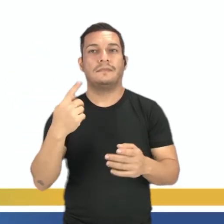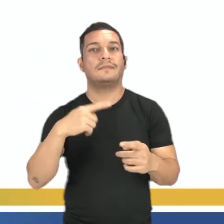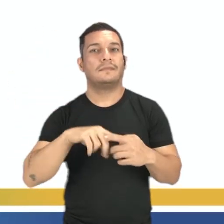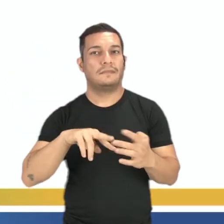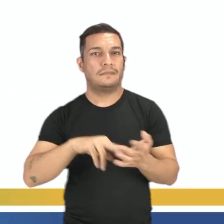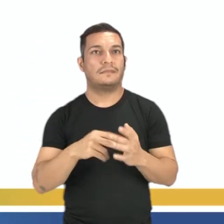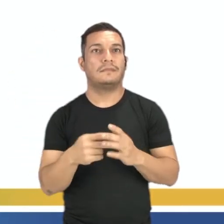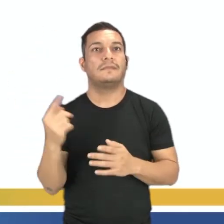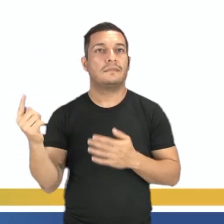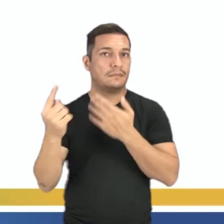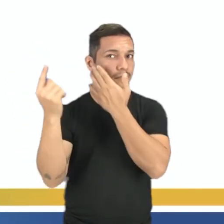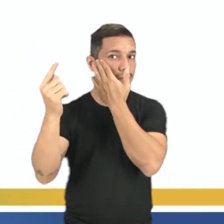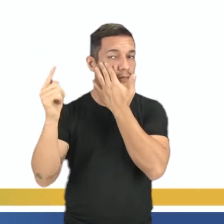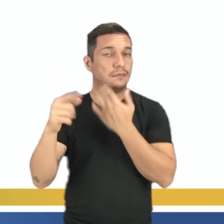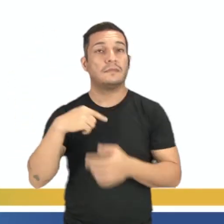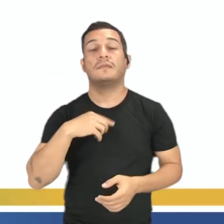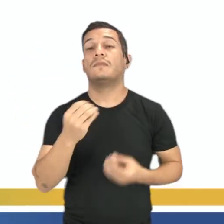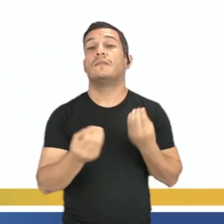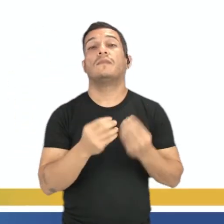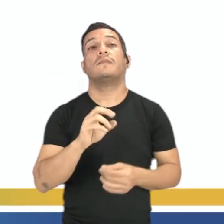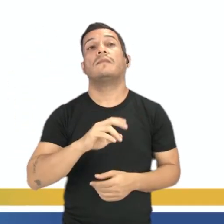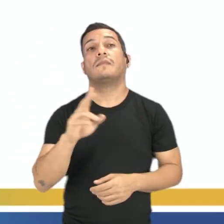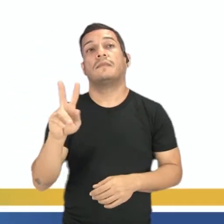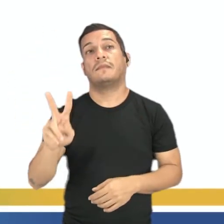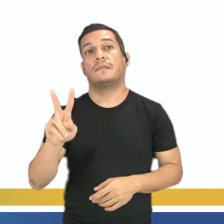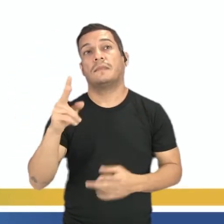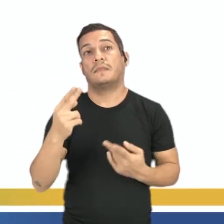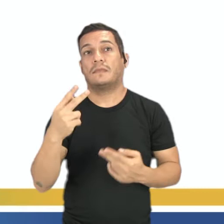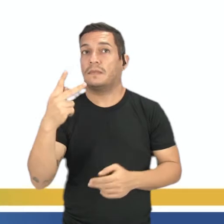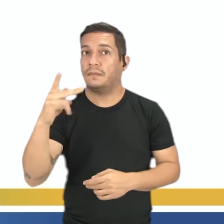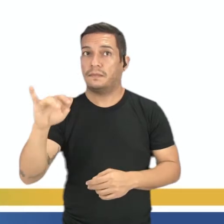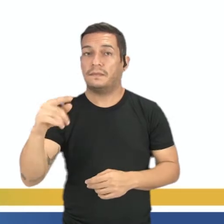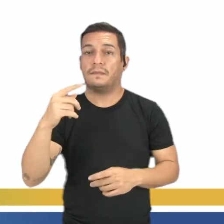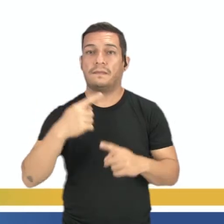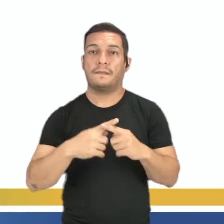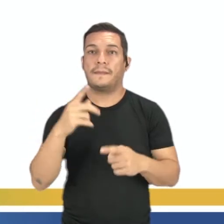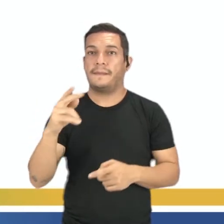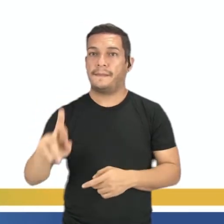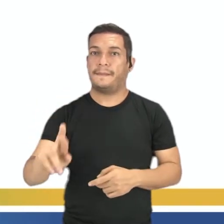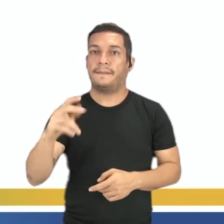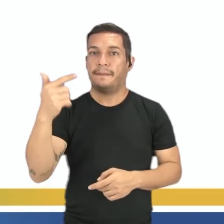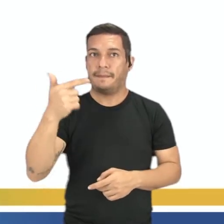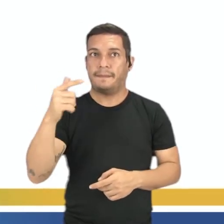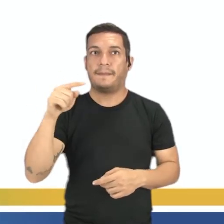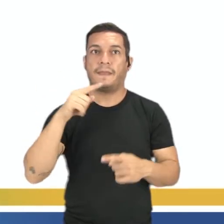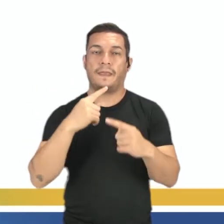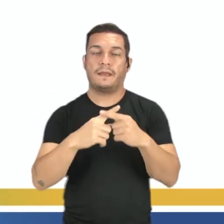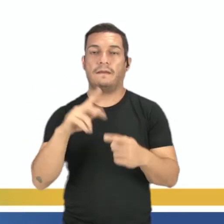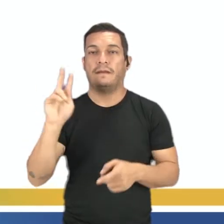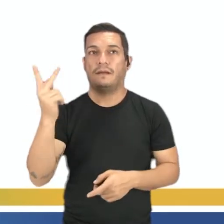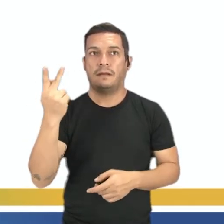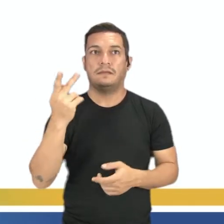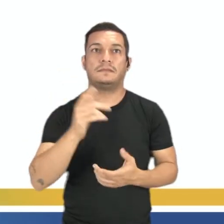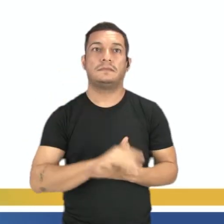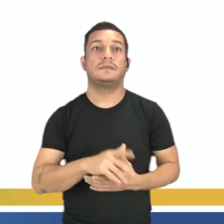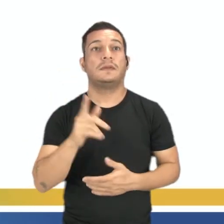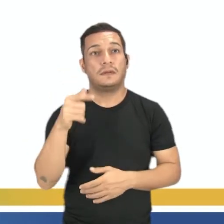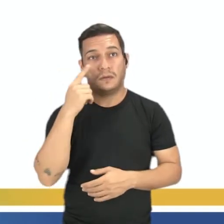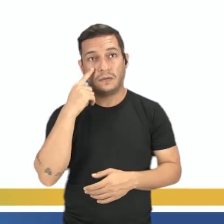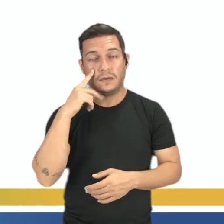Ou podemos também representar da seguinte forma. V igual a π vezes R ao quadrado vezes H.